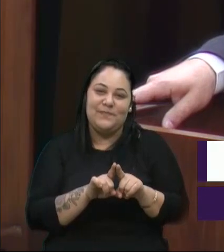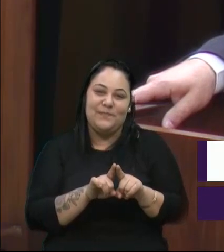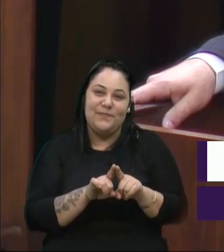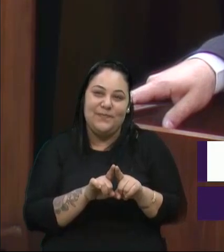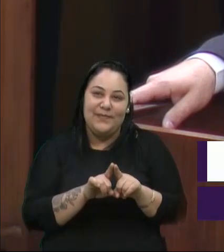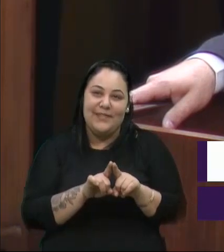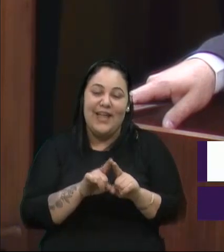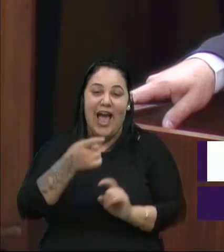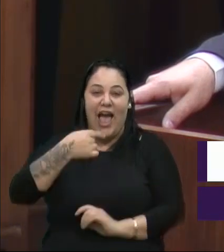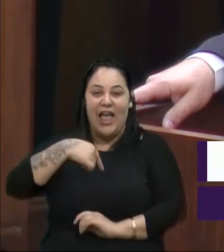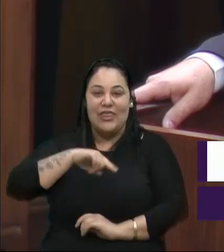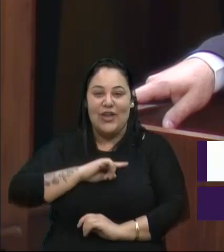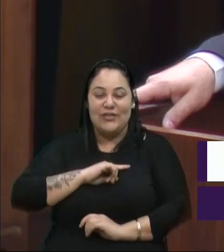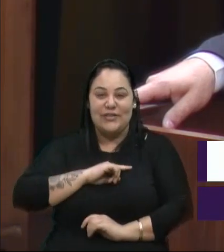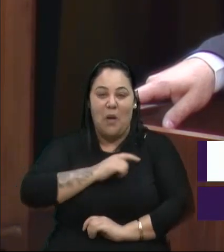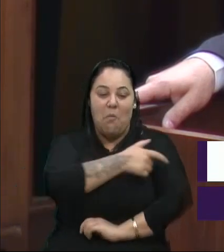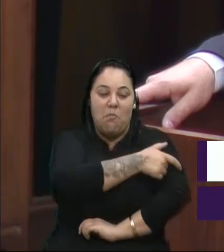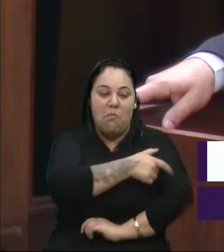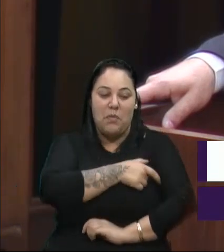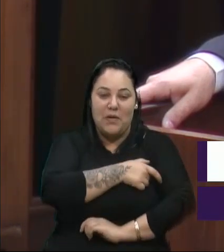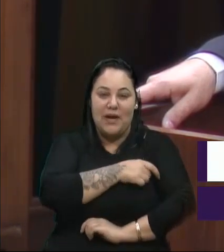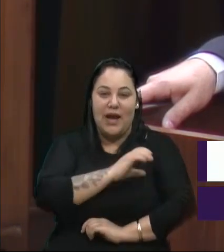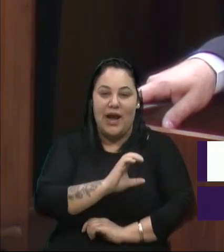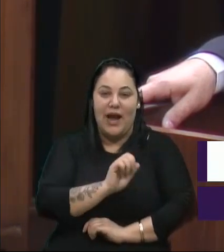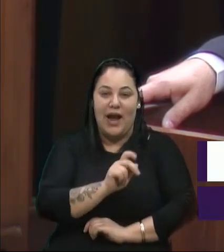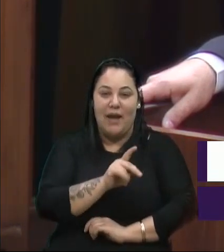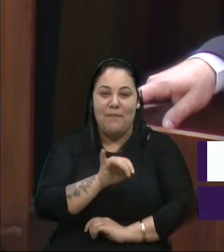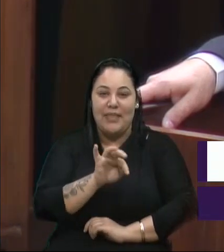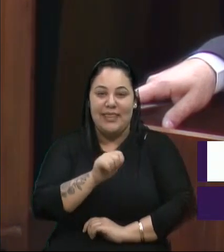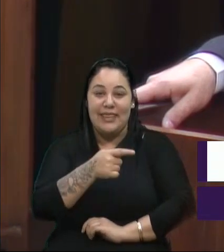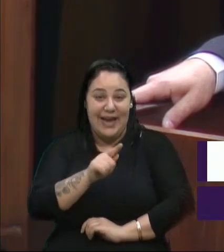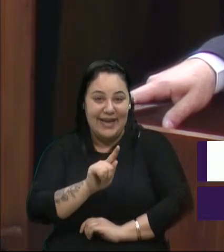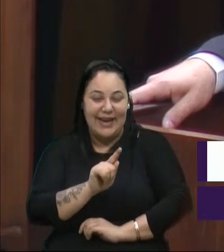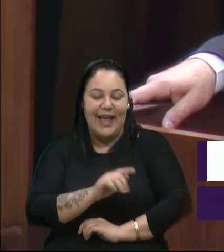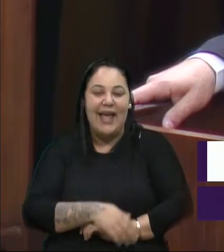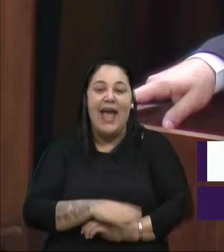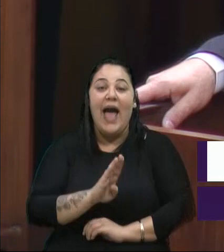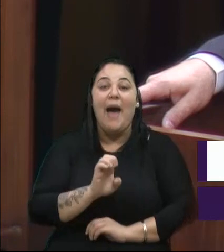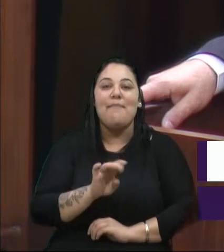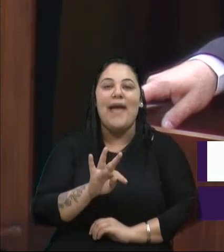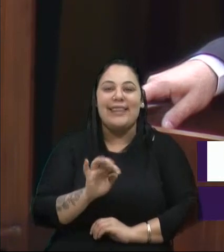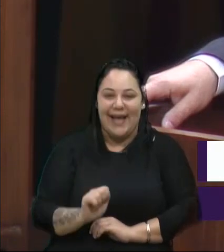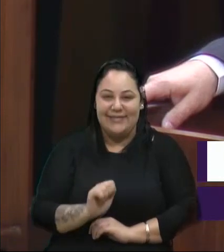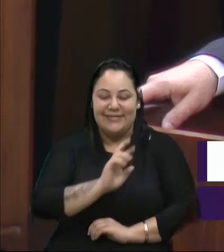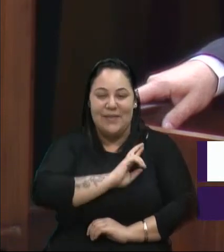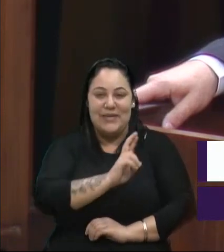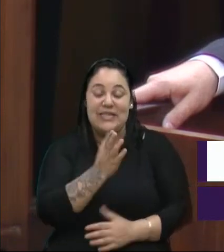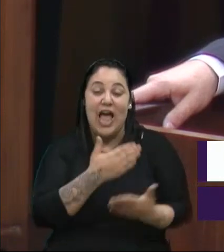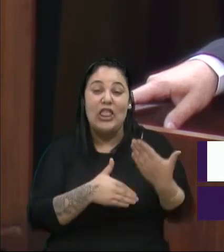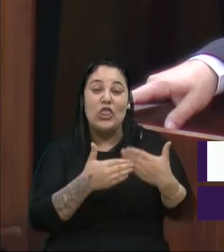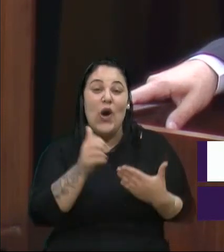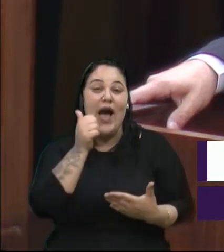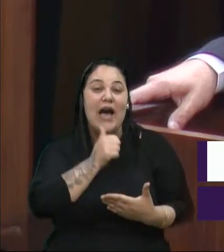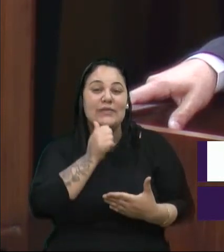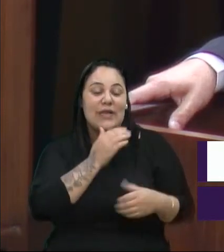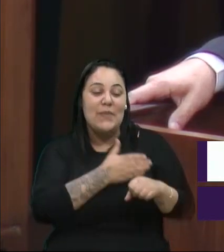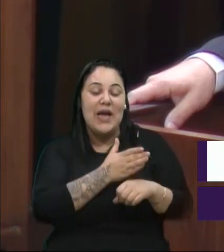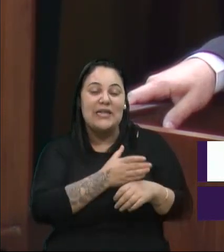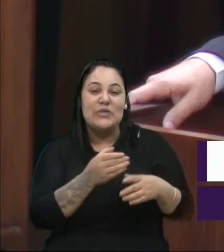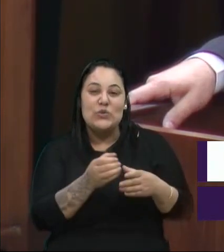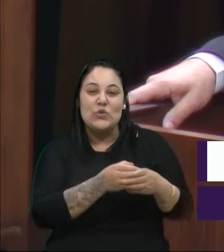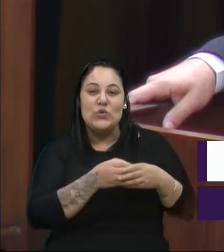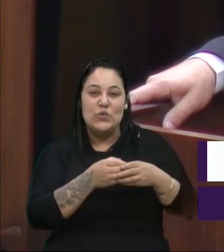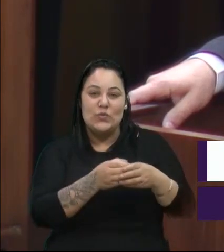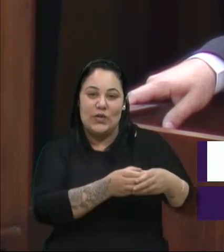a nossa capitã do time, né, a Beta Roberta, que está aqui representando a todas vocês que